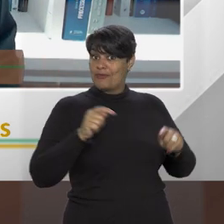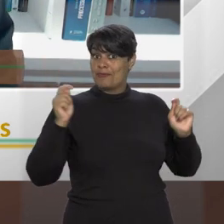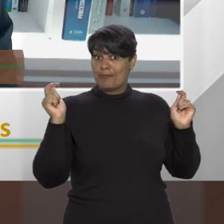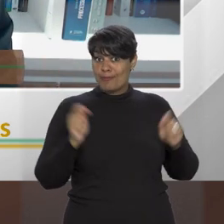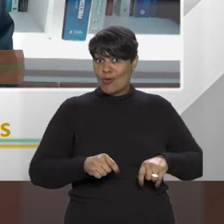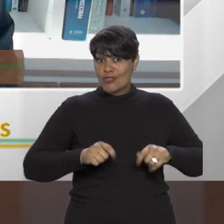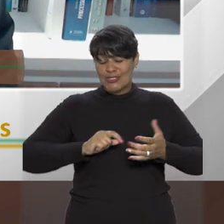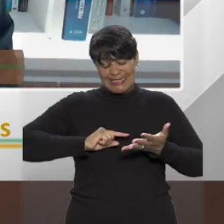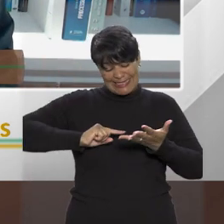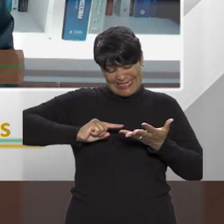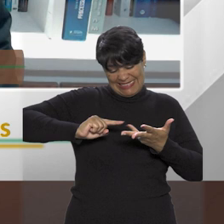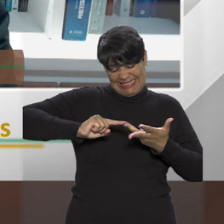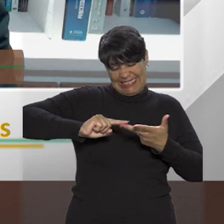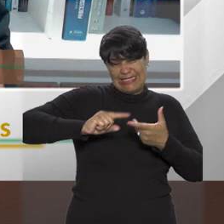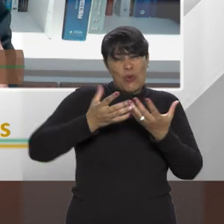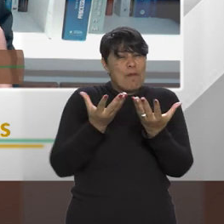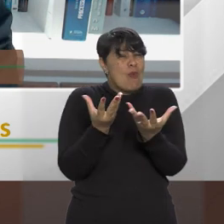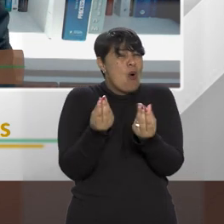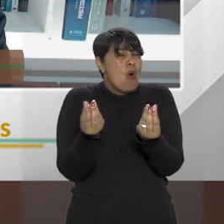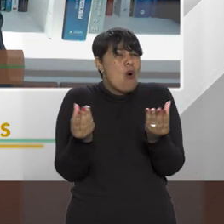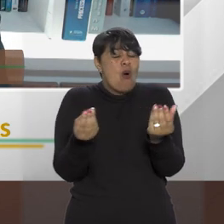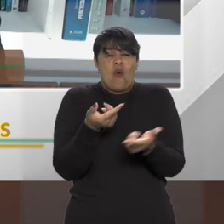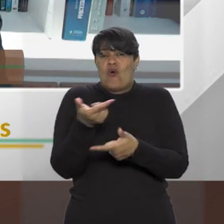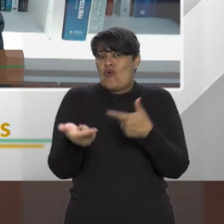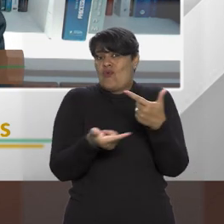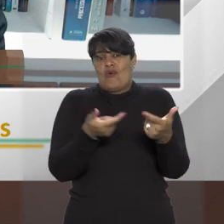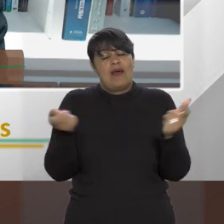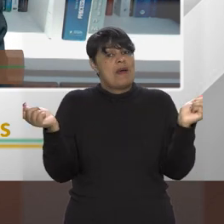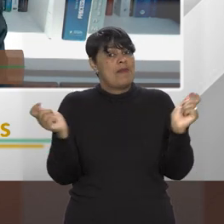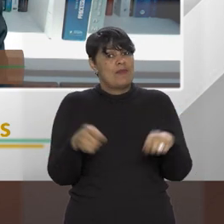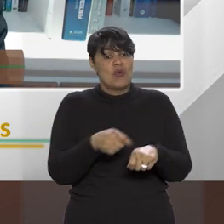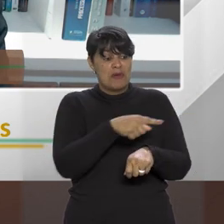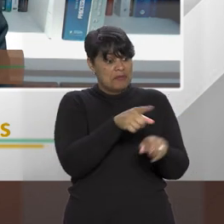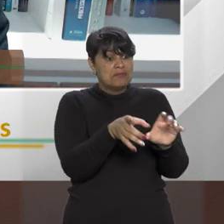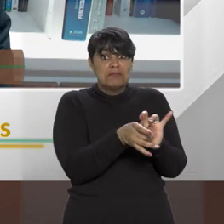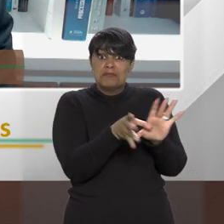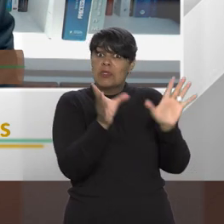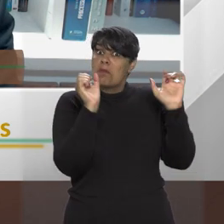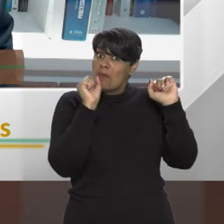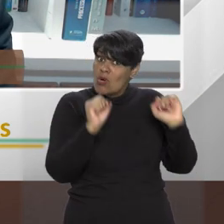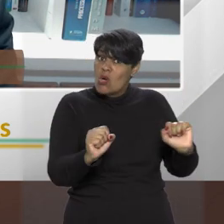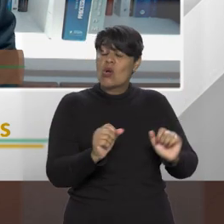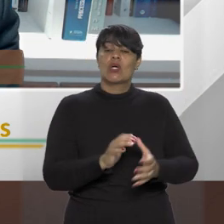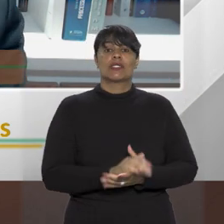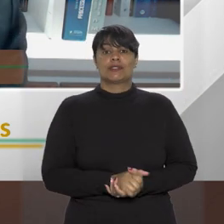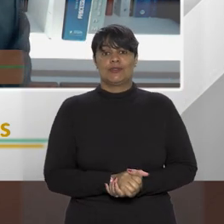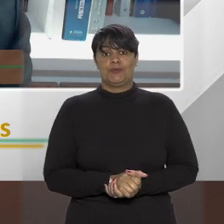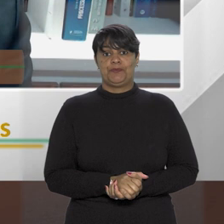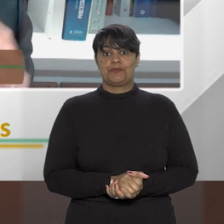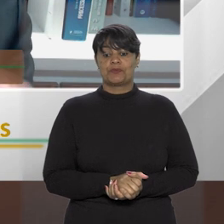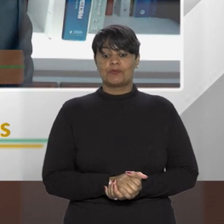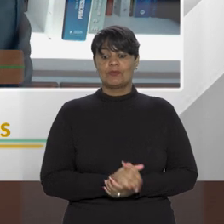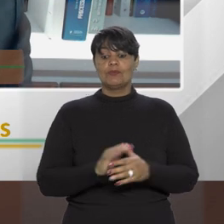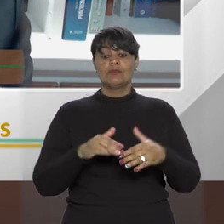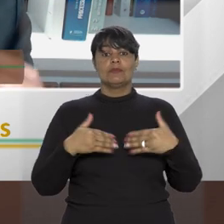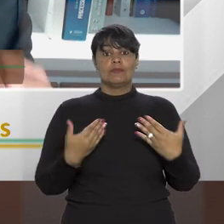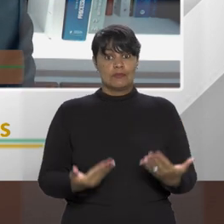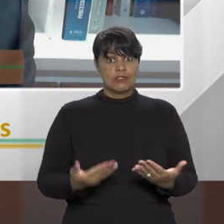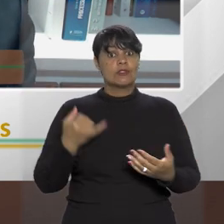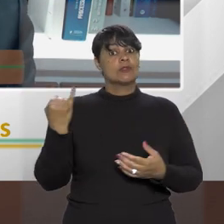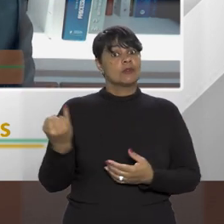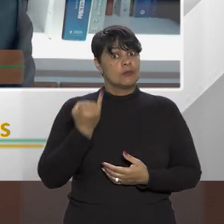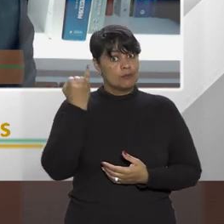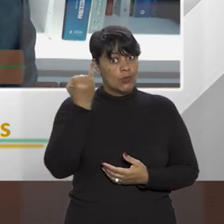os problemas do cidadão. Então, é fundamental que a gente, primeiro, conheça essa possibilidade e, segundo, que